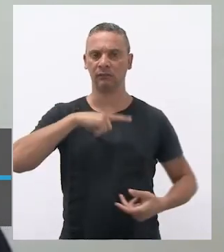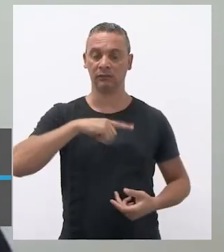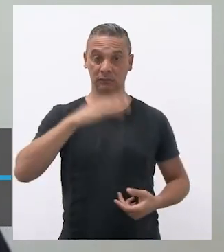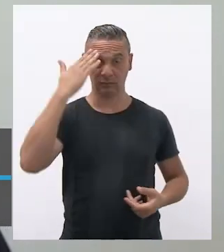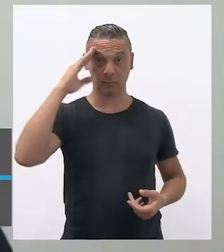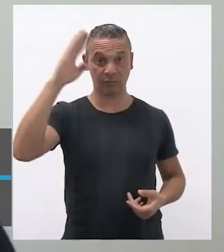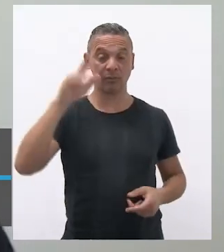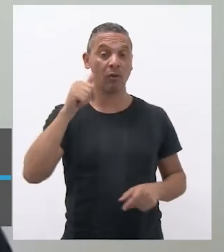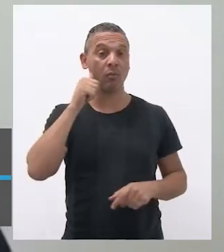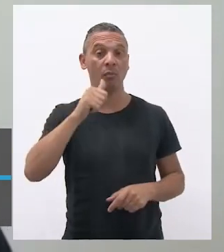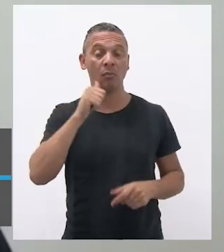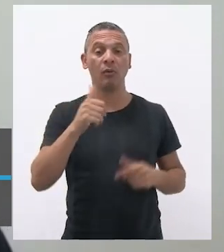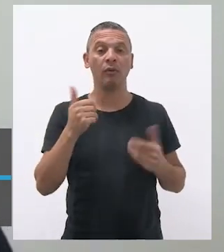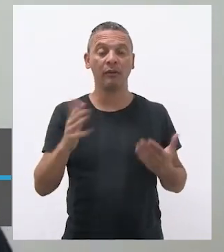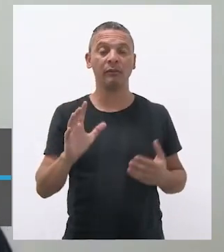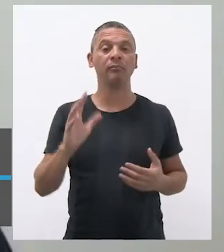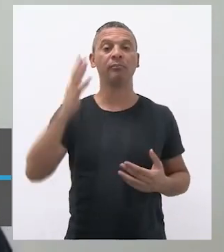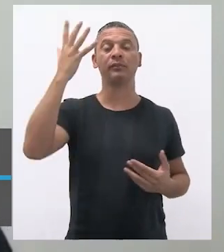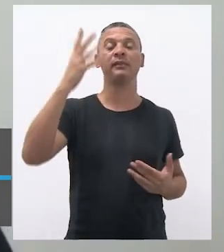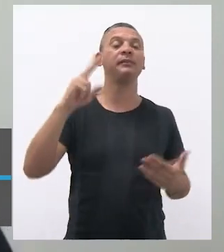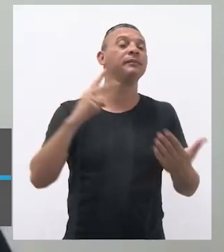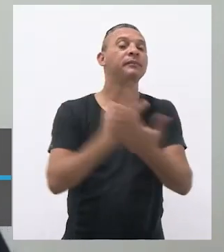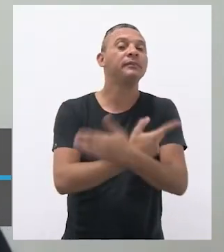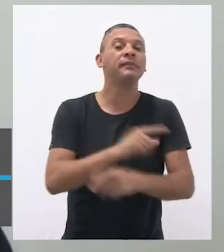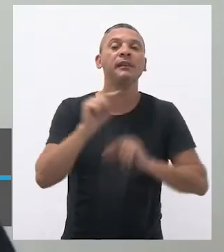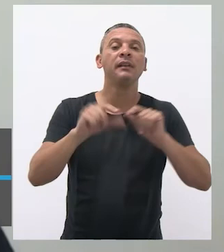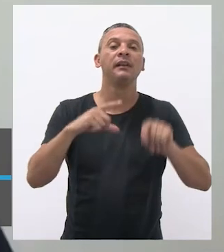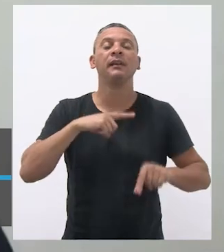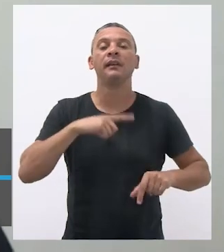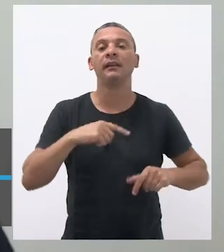das mulheres, o que acabou fazendo com que